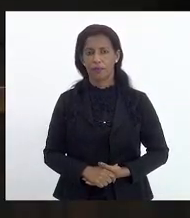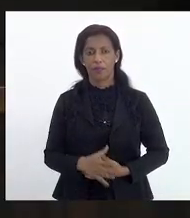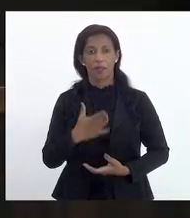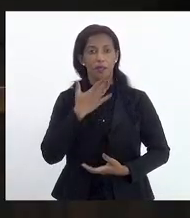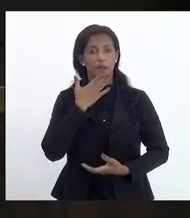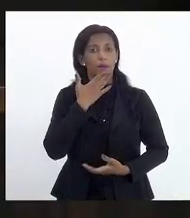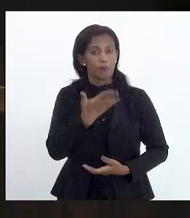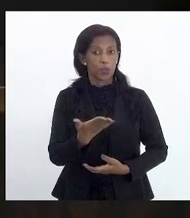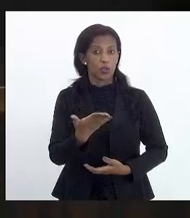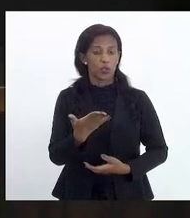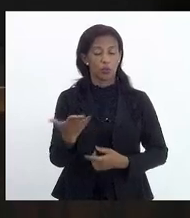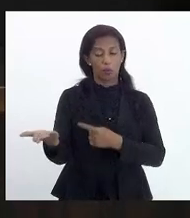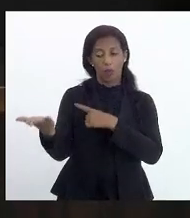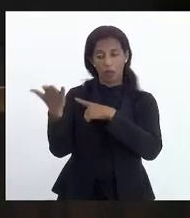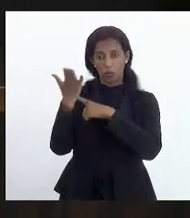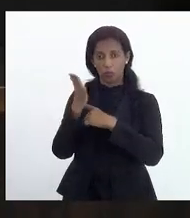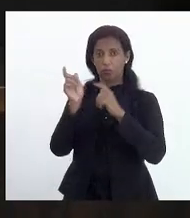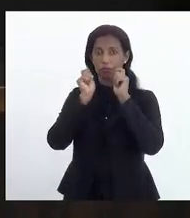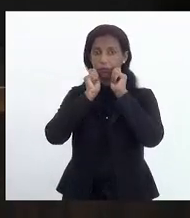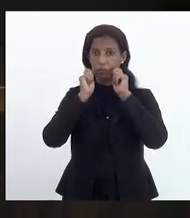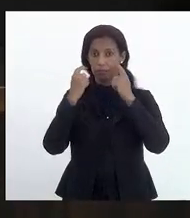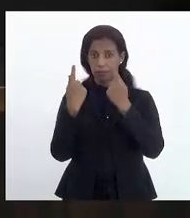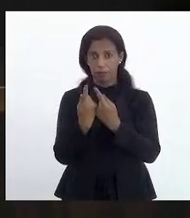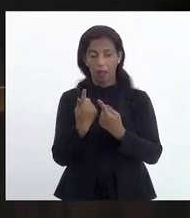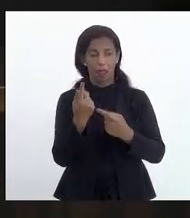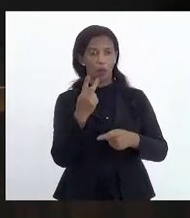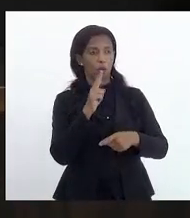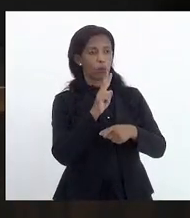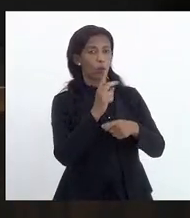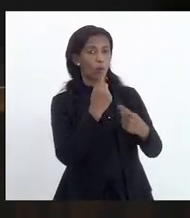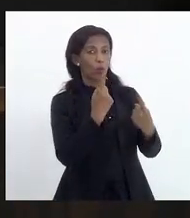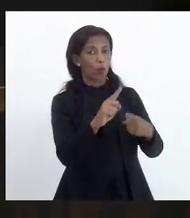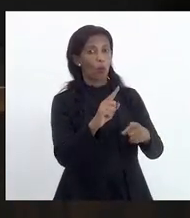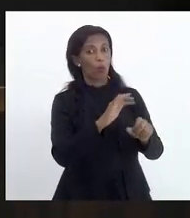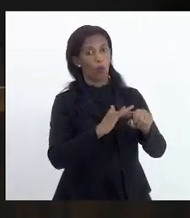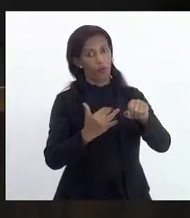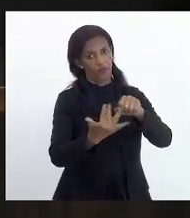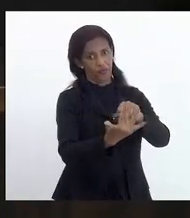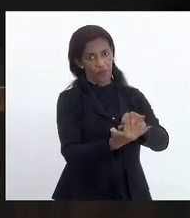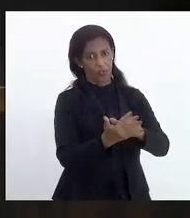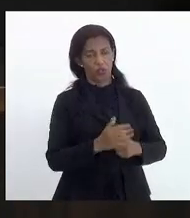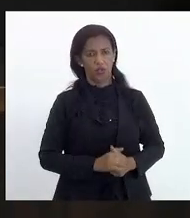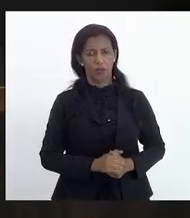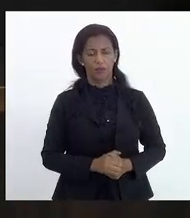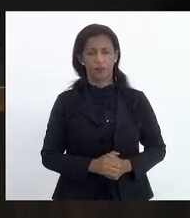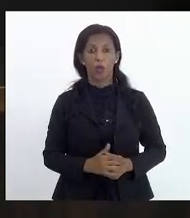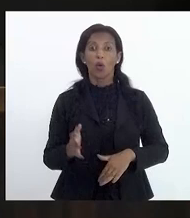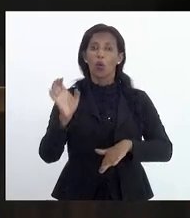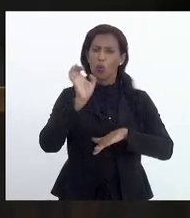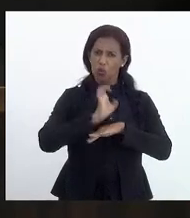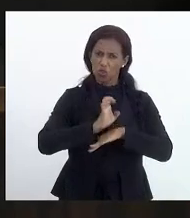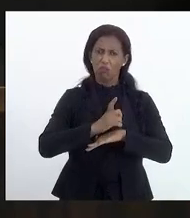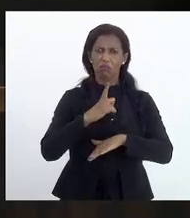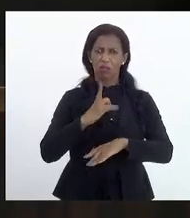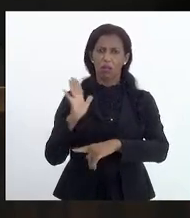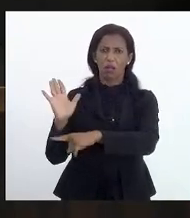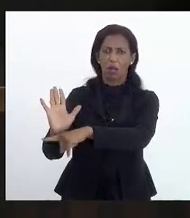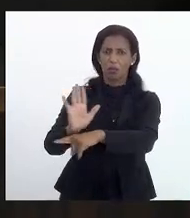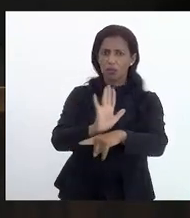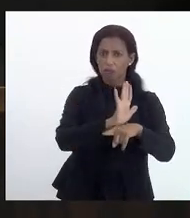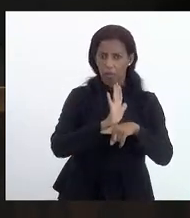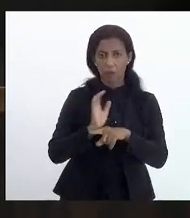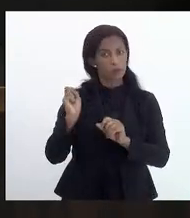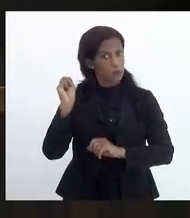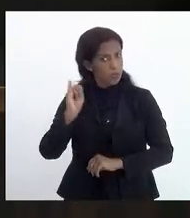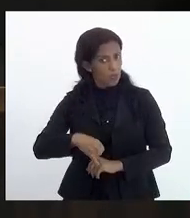pedindo uma ajuda da Assembleia em relação à Covid. A bem da verdade, o Estado tem repassado recursos, mas sempre para municípios que